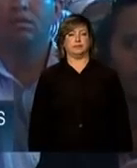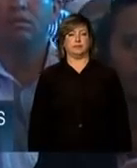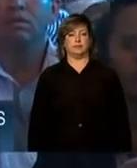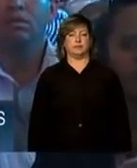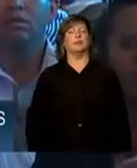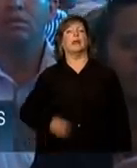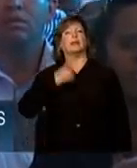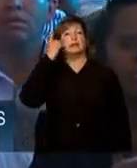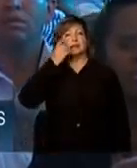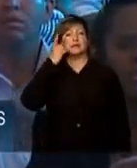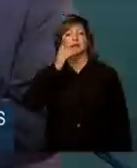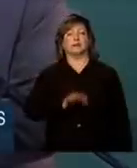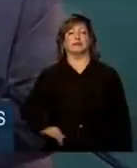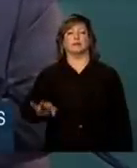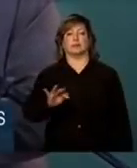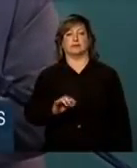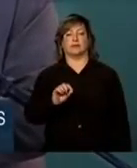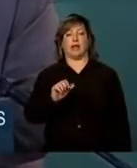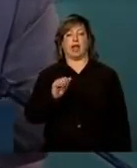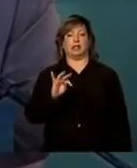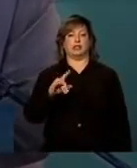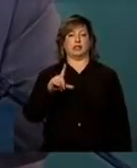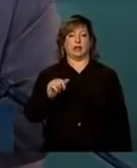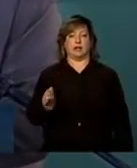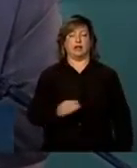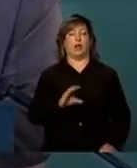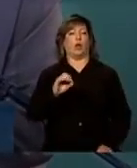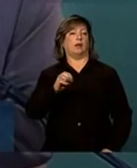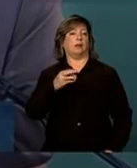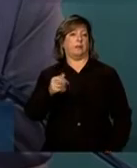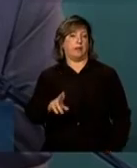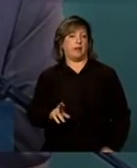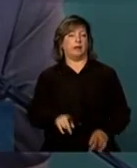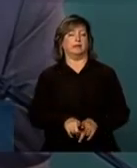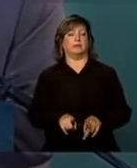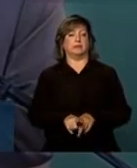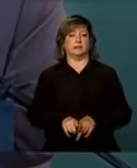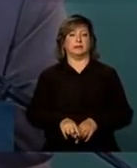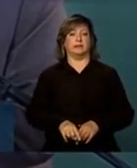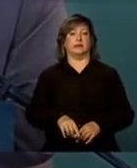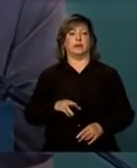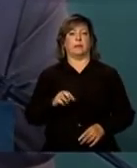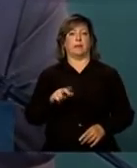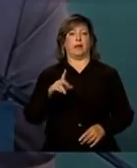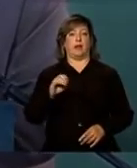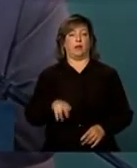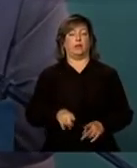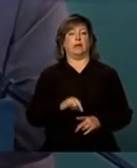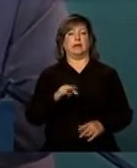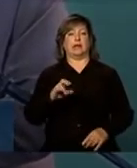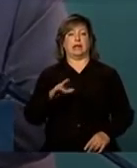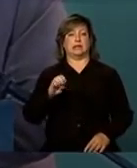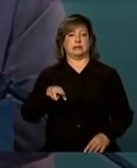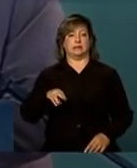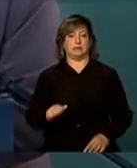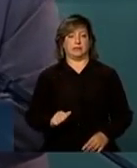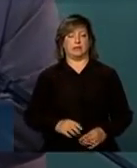aos deputados federais Átila Lira, Osmar Júnior, Júlio César, Marlos Sampaio, Iracema